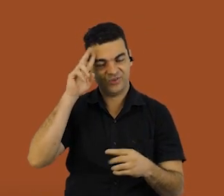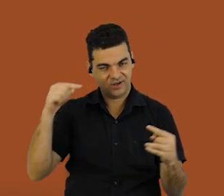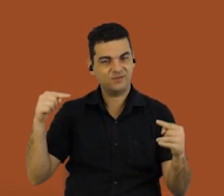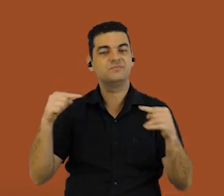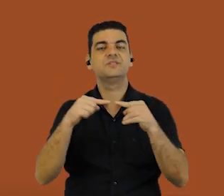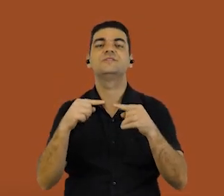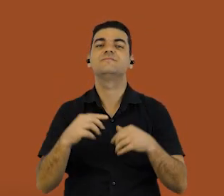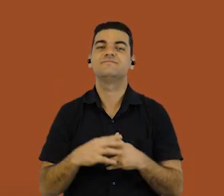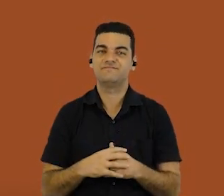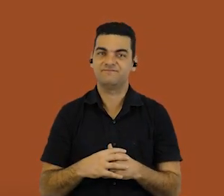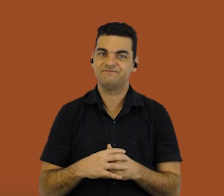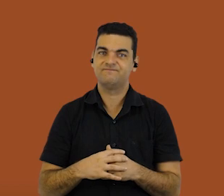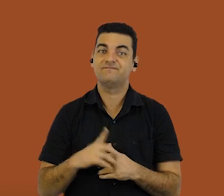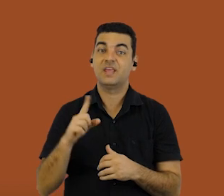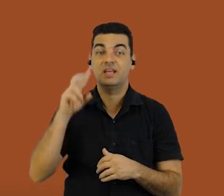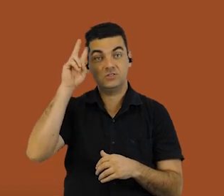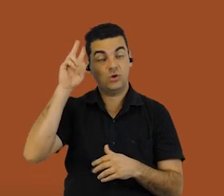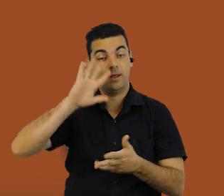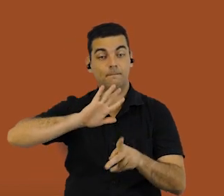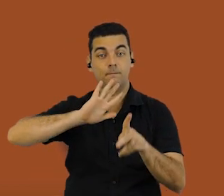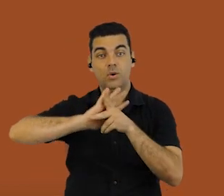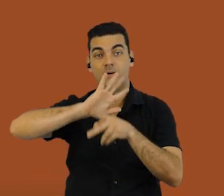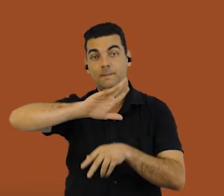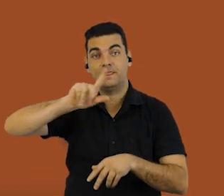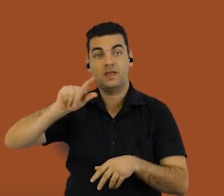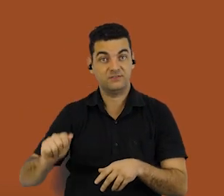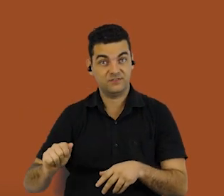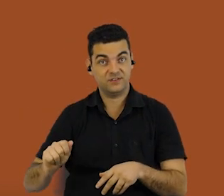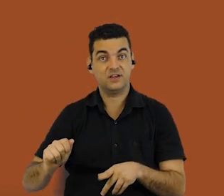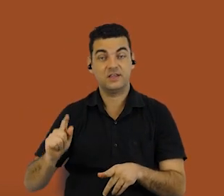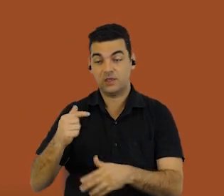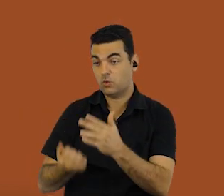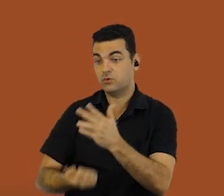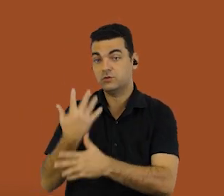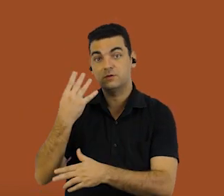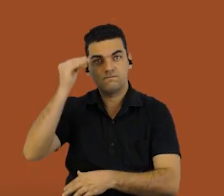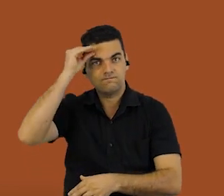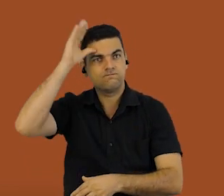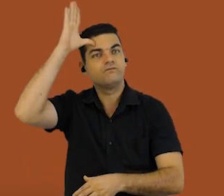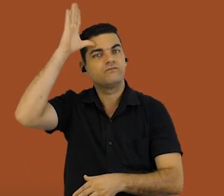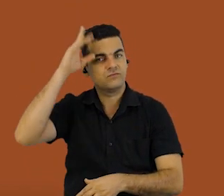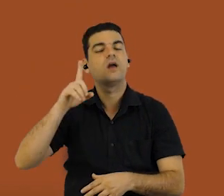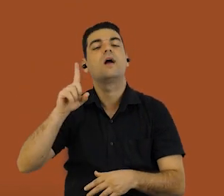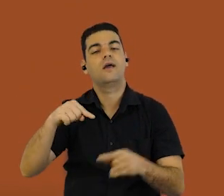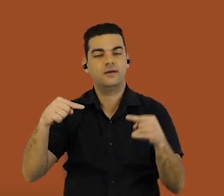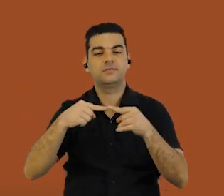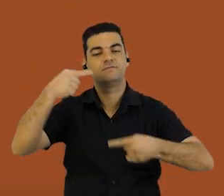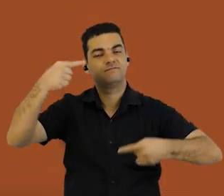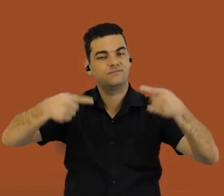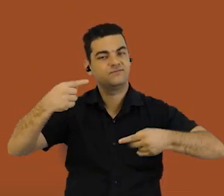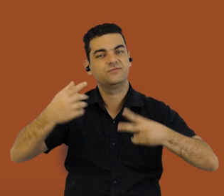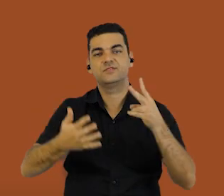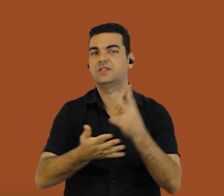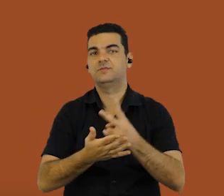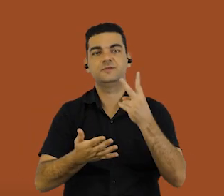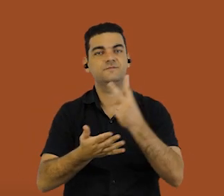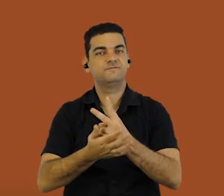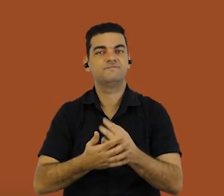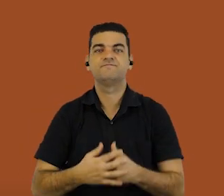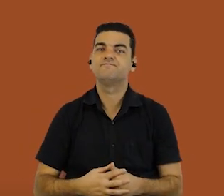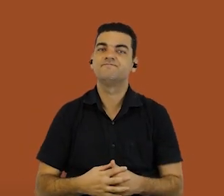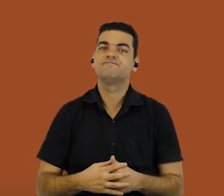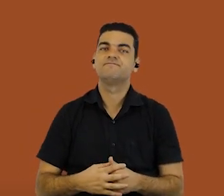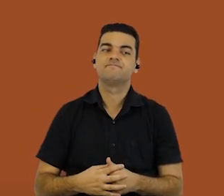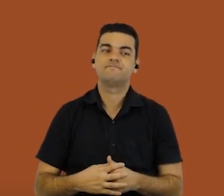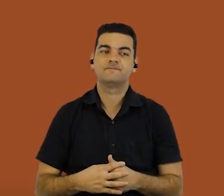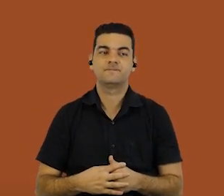essas práticas. A história das práticas africanas, da produção de conhecimento, de saberes, entra em todas essas discussões através